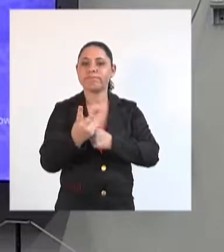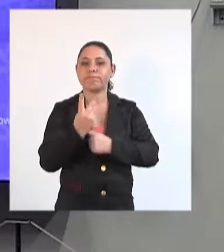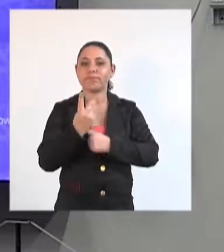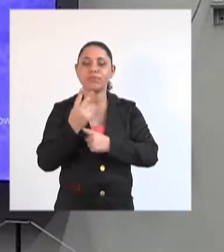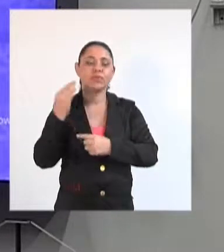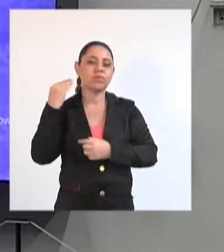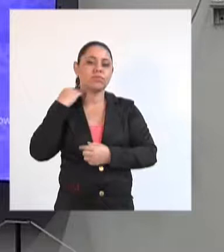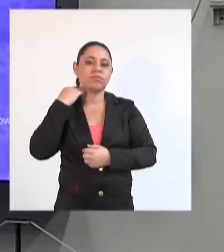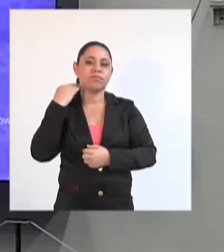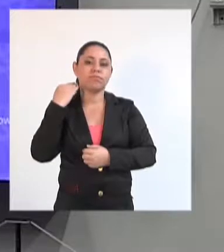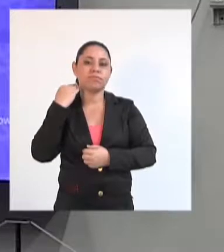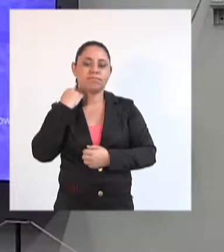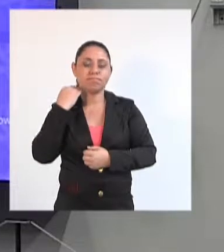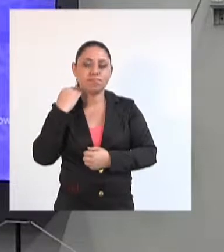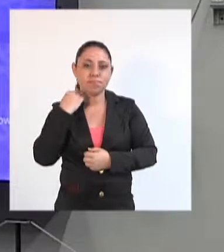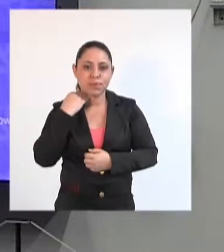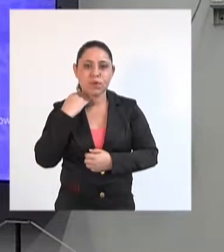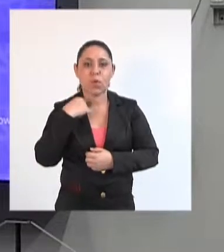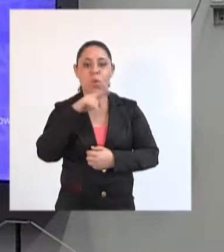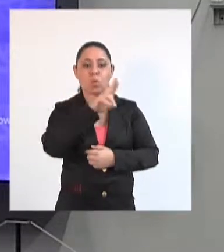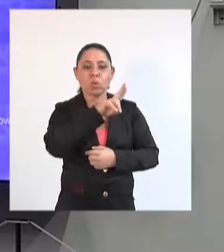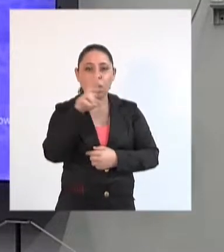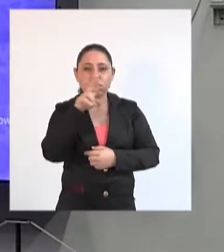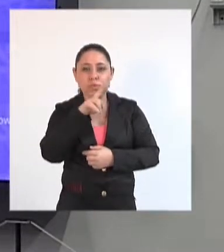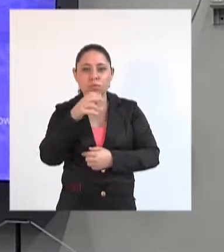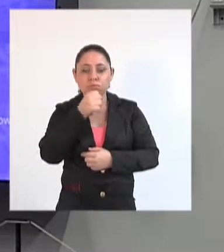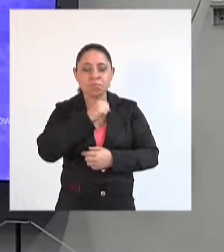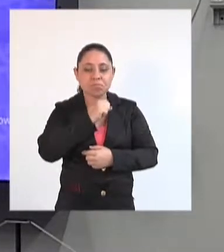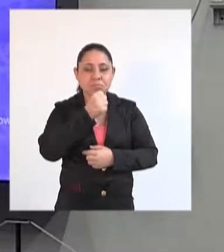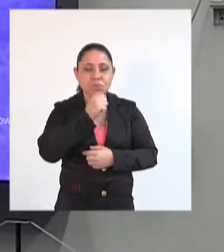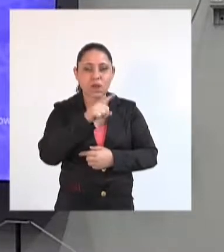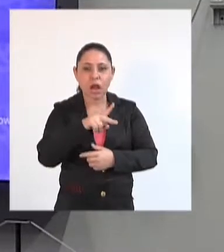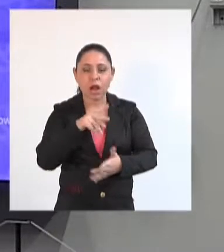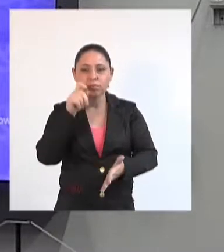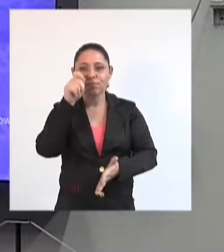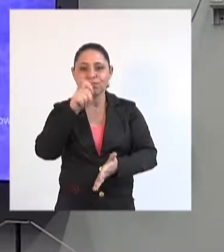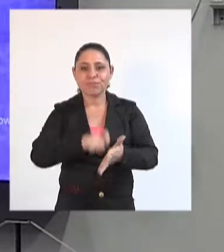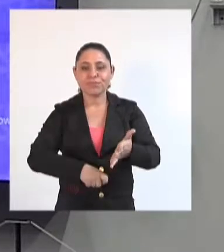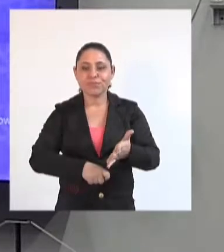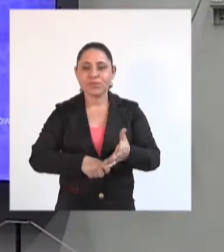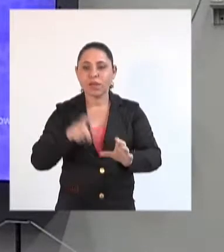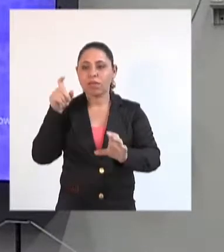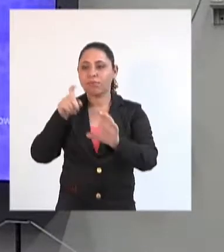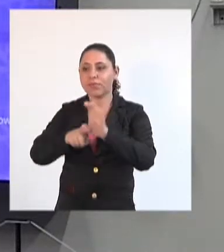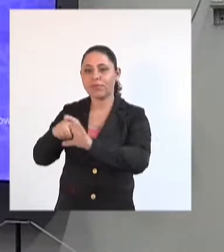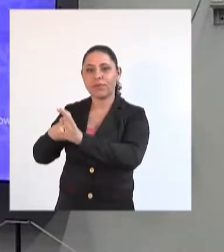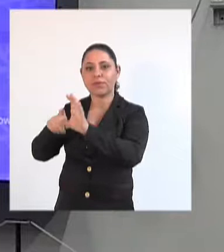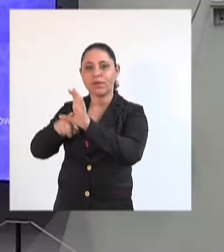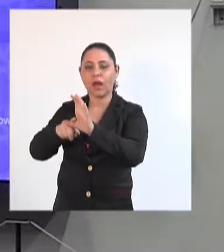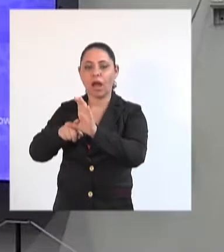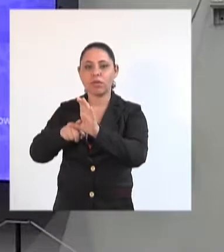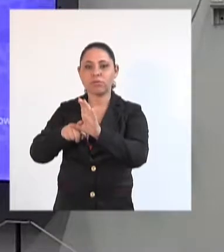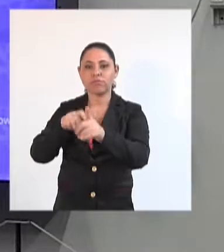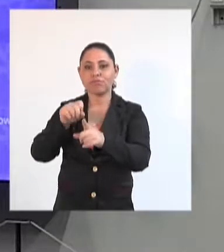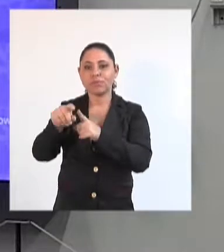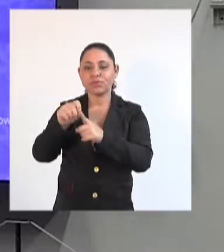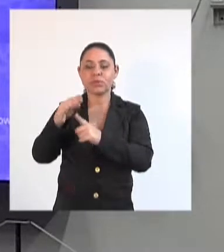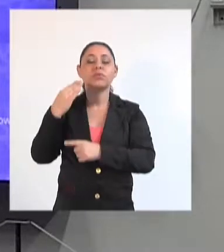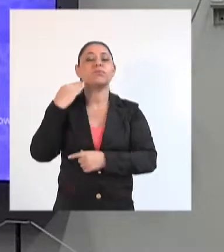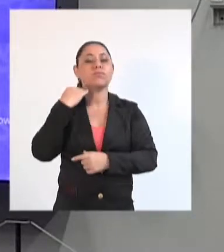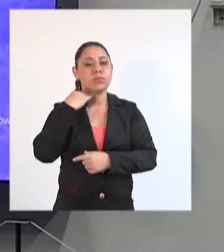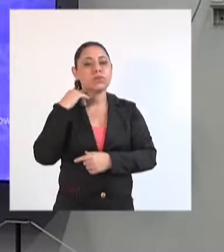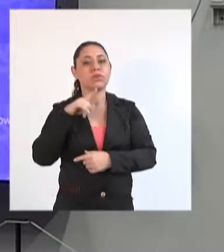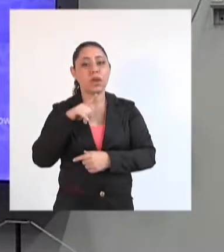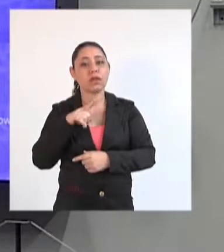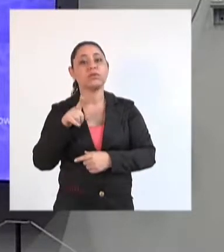empréstimos, da veiculação do nome das pessoas idosas, dos aposentados, tudo mais, na rede bancária. Então,